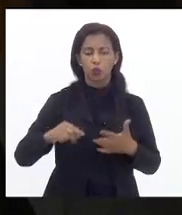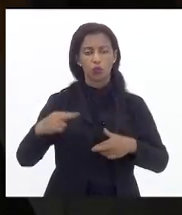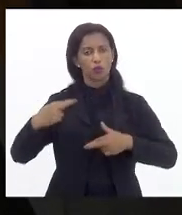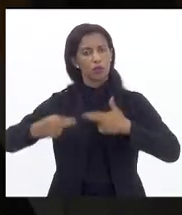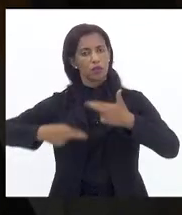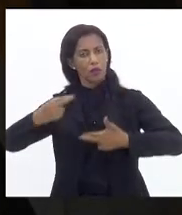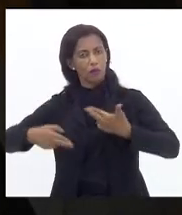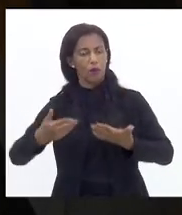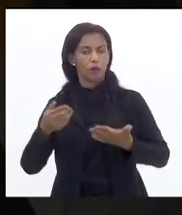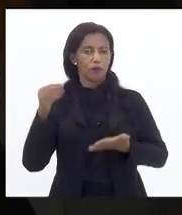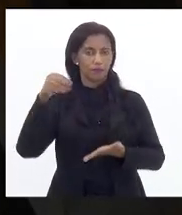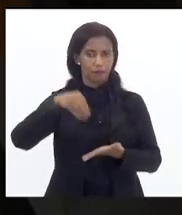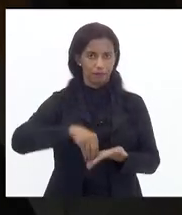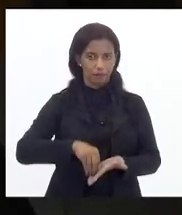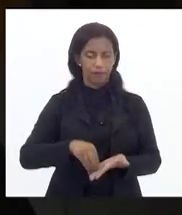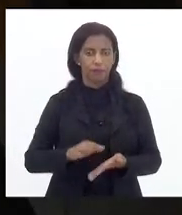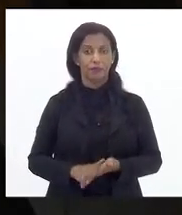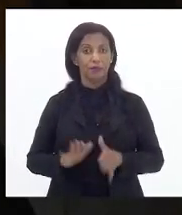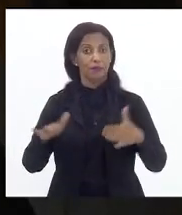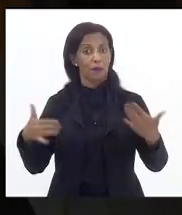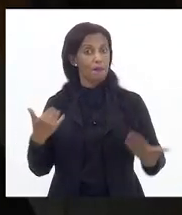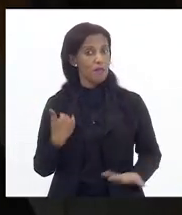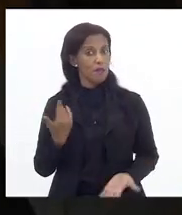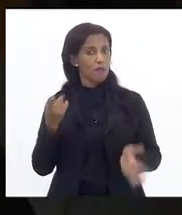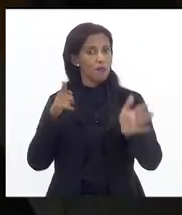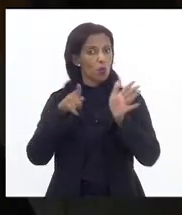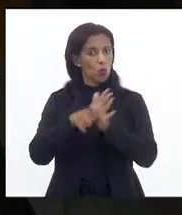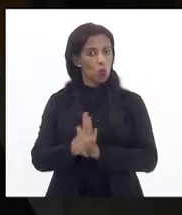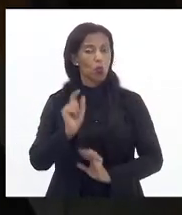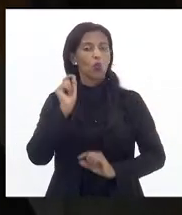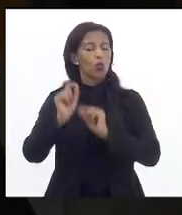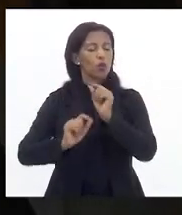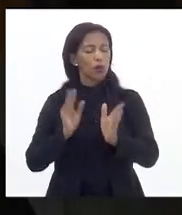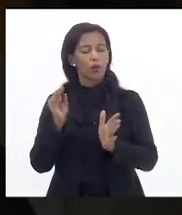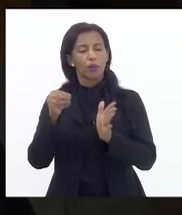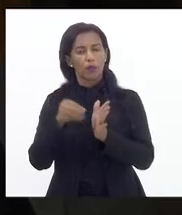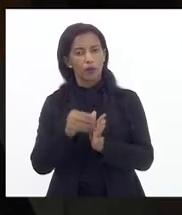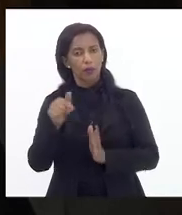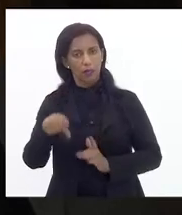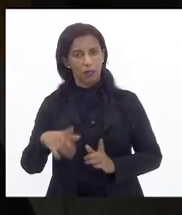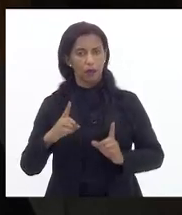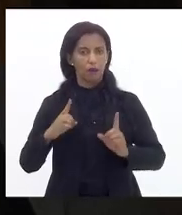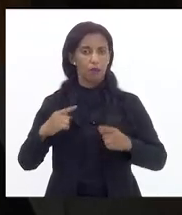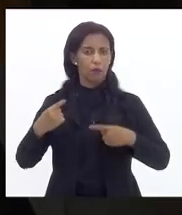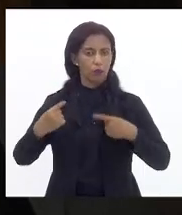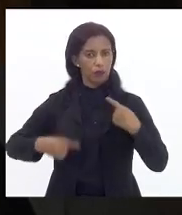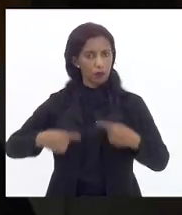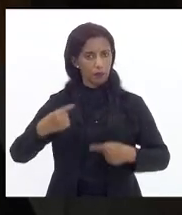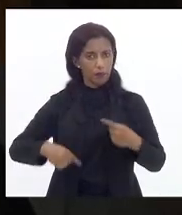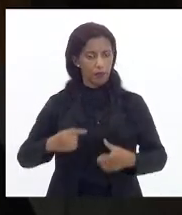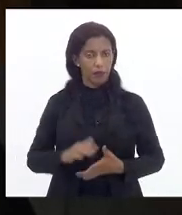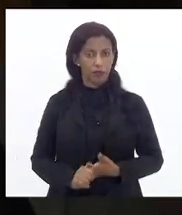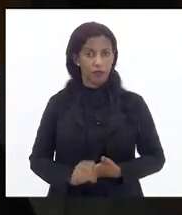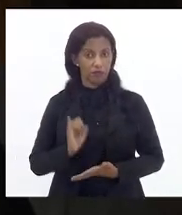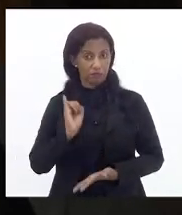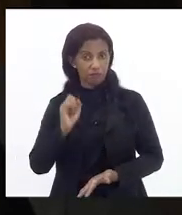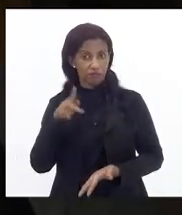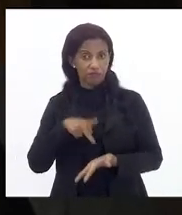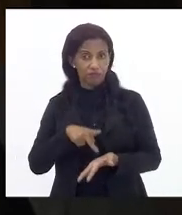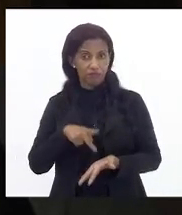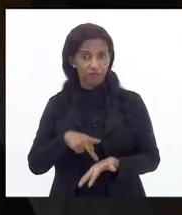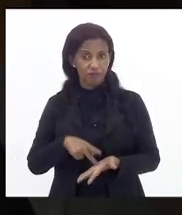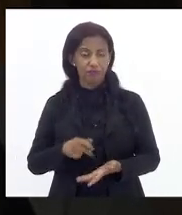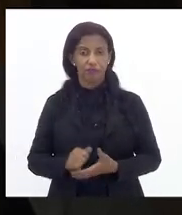reforma que está sendo colocada tão a minha pergunta é o que eu quero colocar aqui questão para o debate é se de Fato